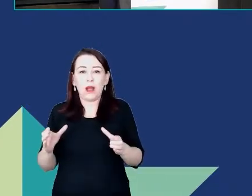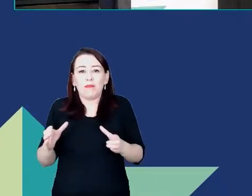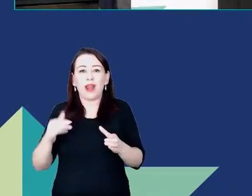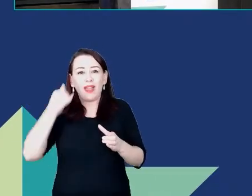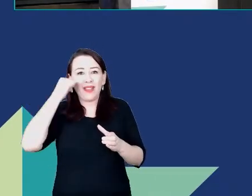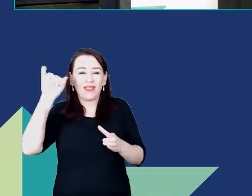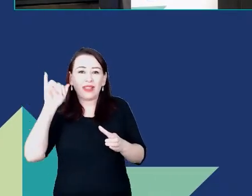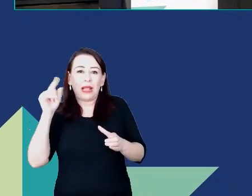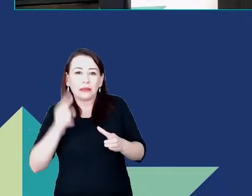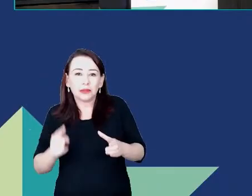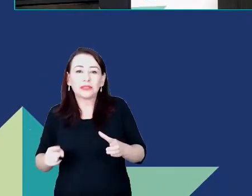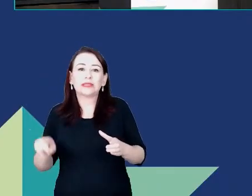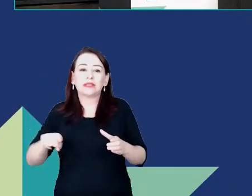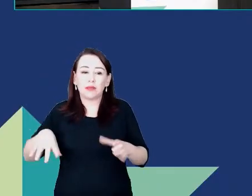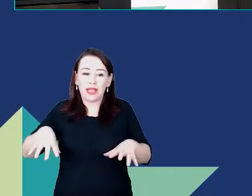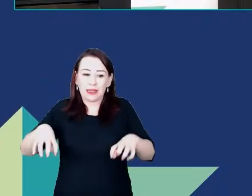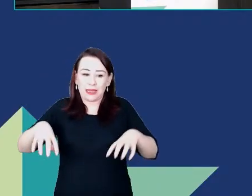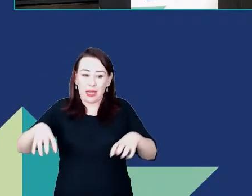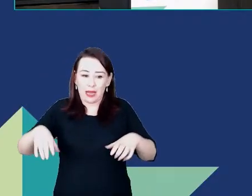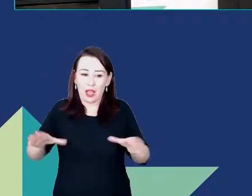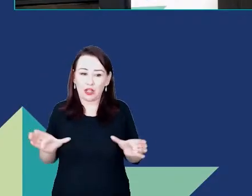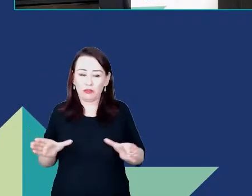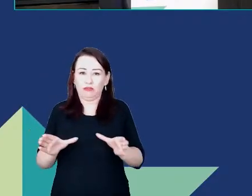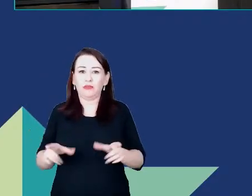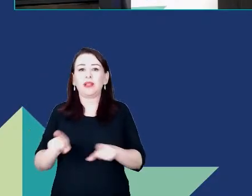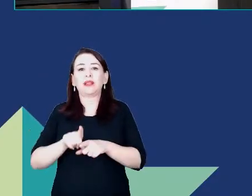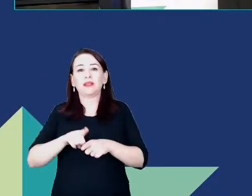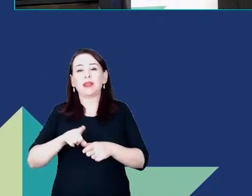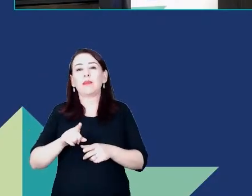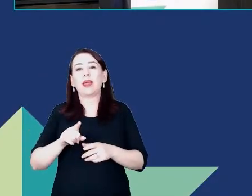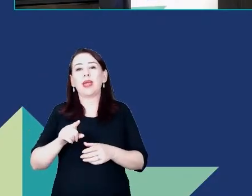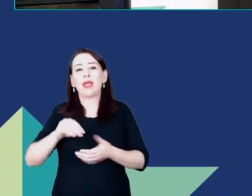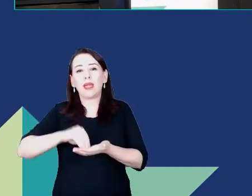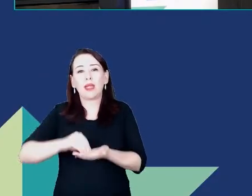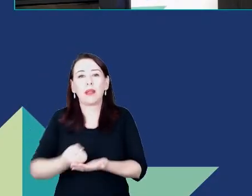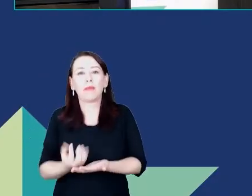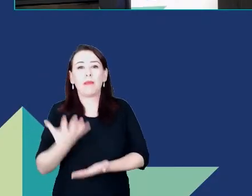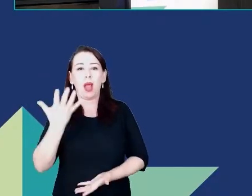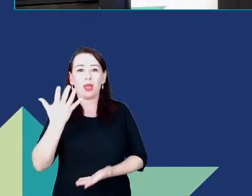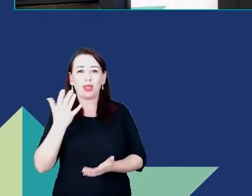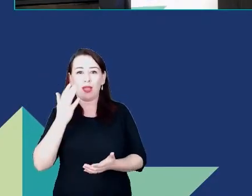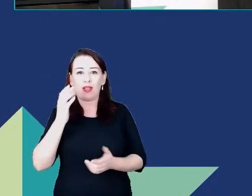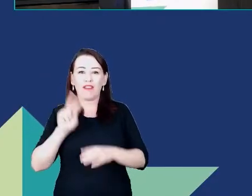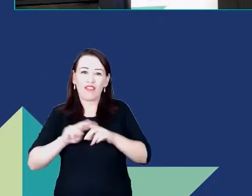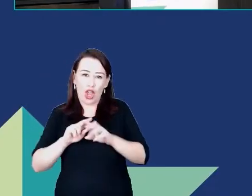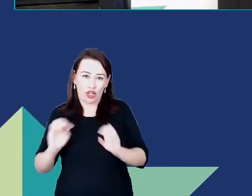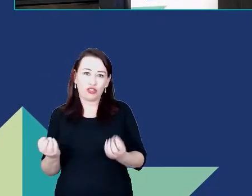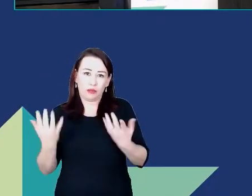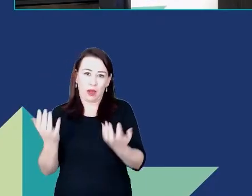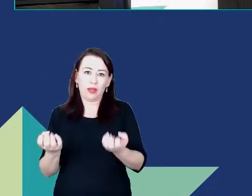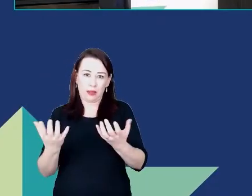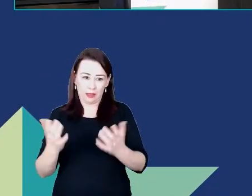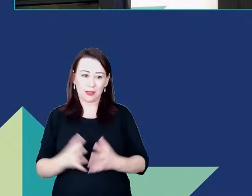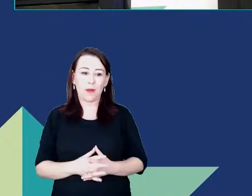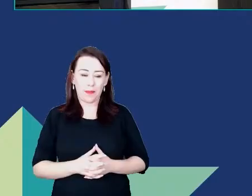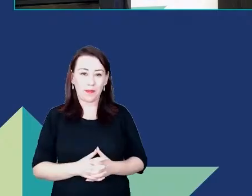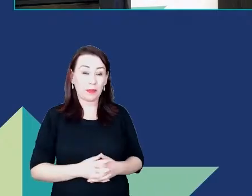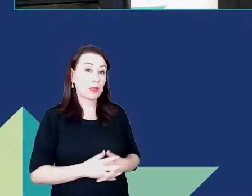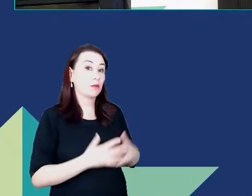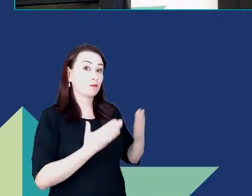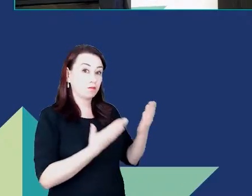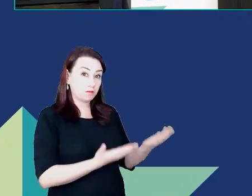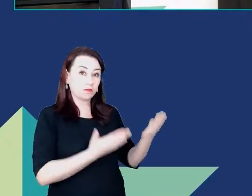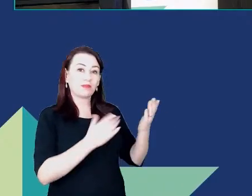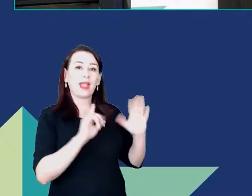de drenagem e a vegetação da pilha, tá? Nós temos aí um resumo dos nossos controles,